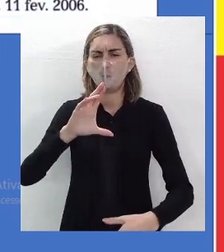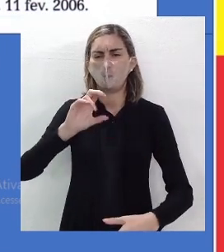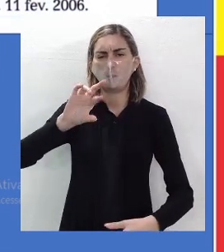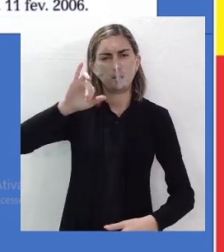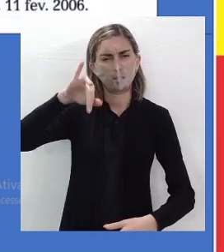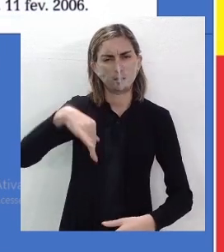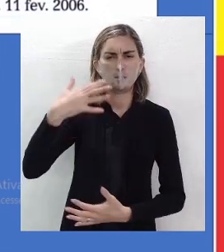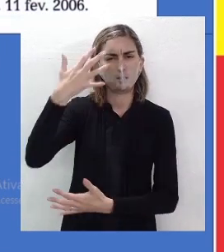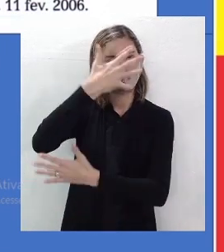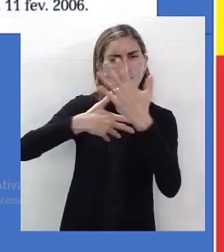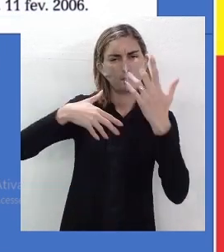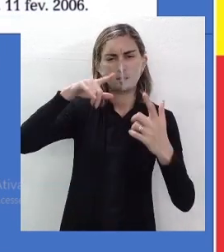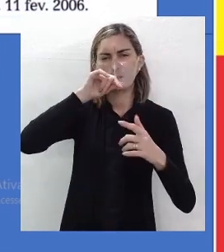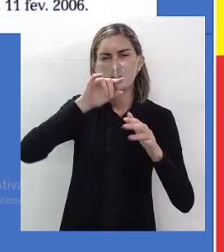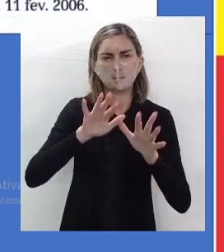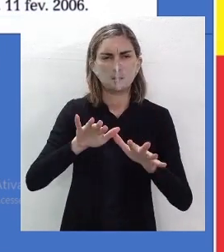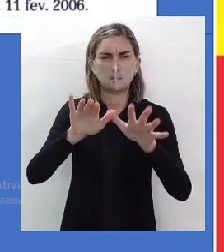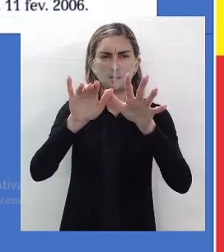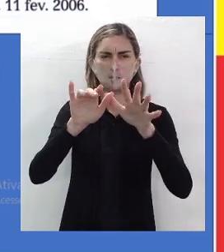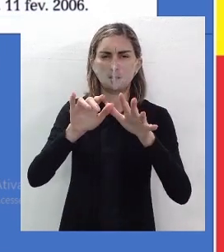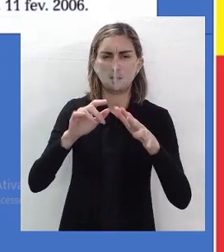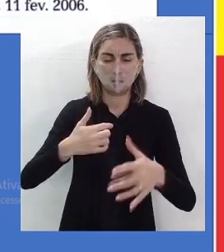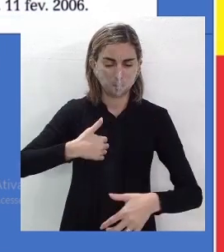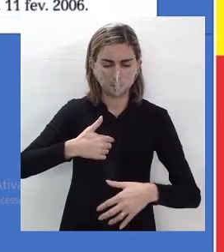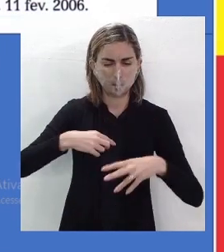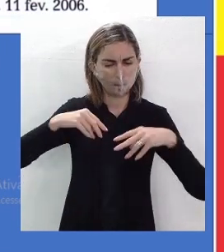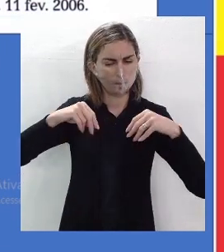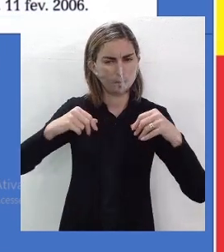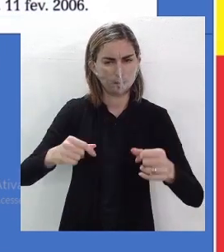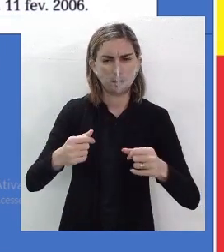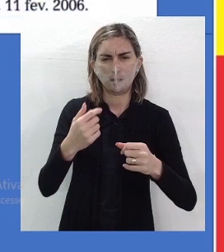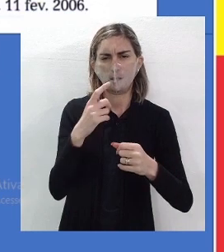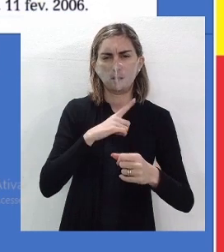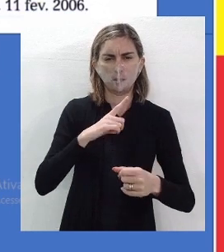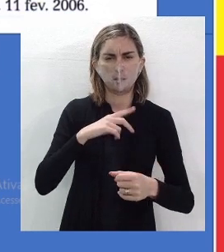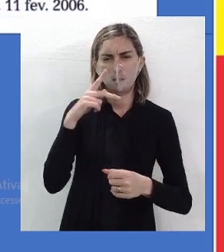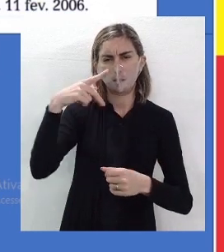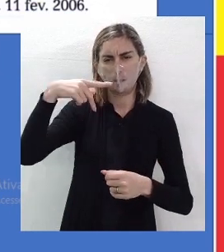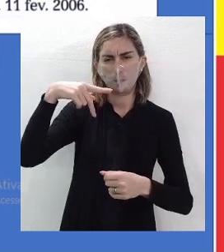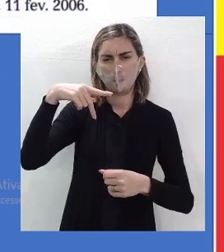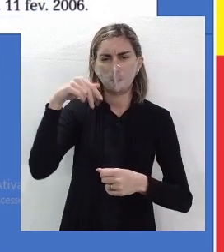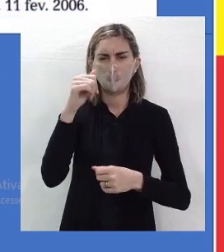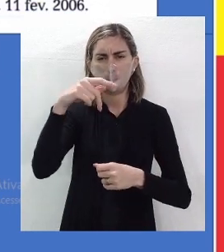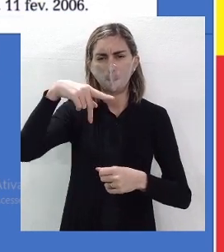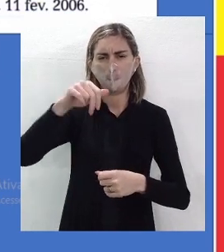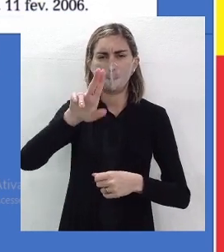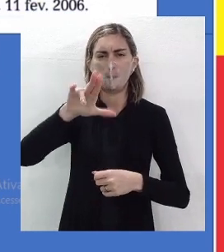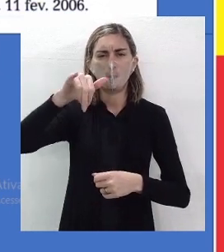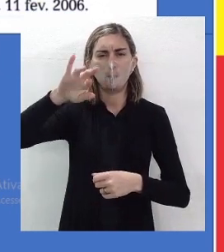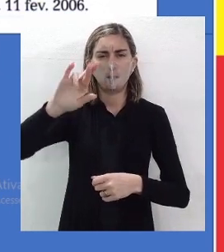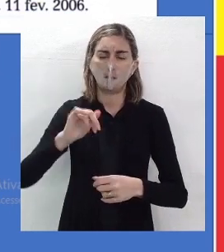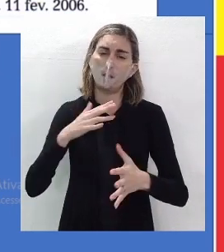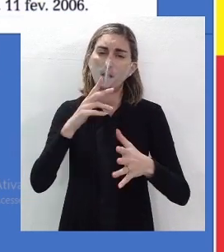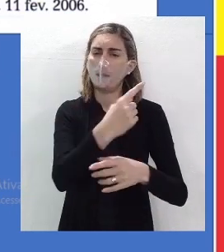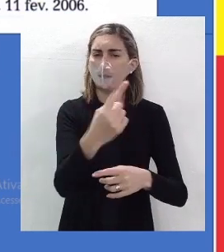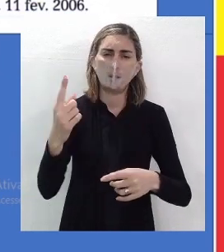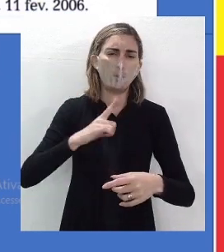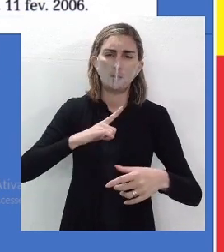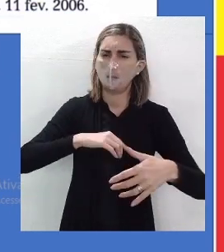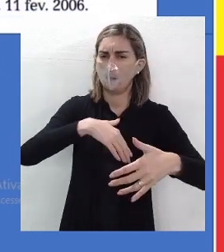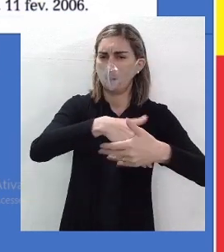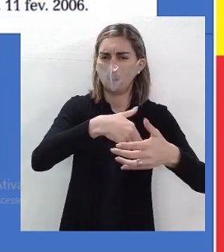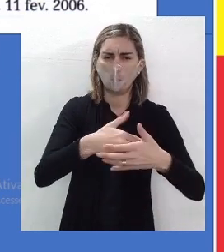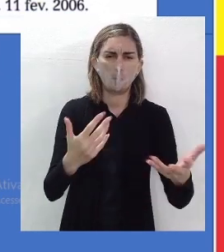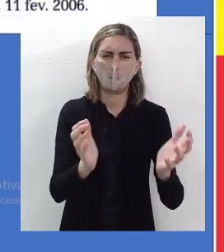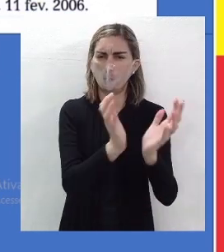o sabiá. Minha terra tem Palmeiras. Cada um tem o time que quiser. A